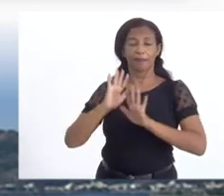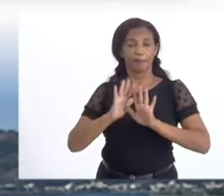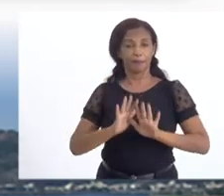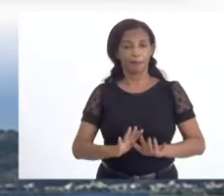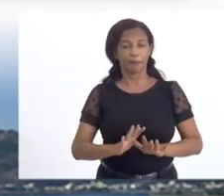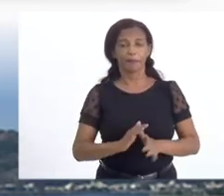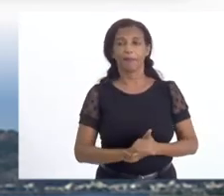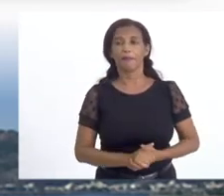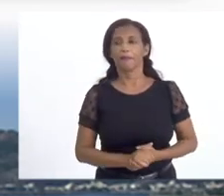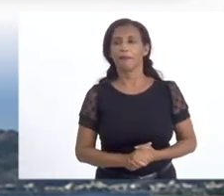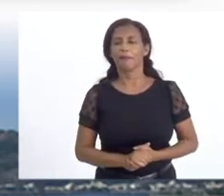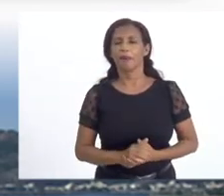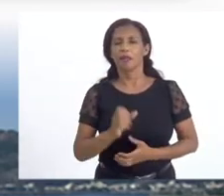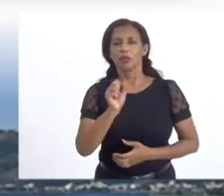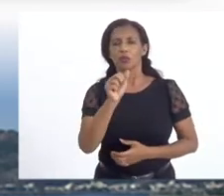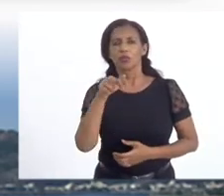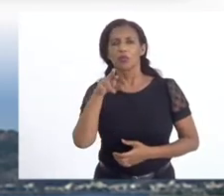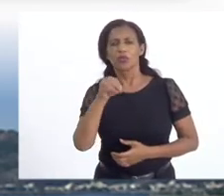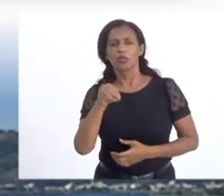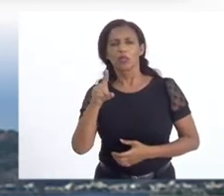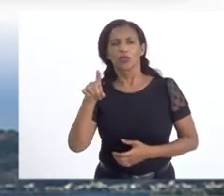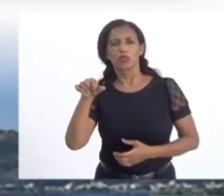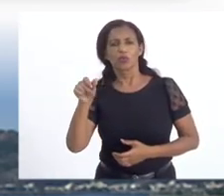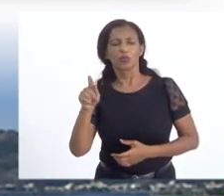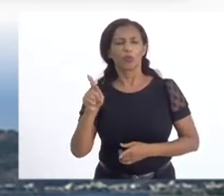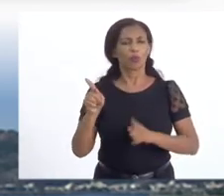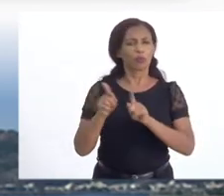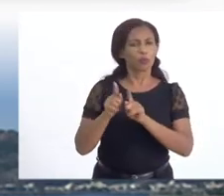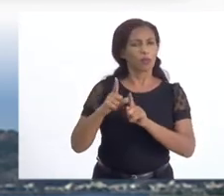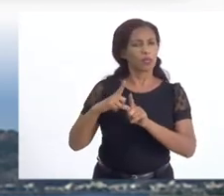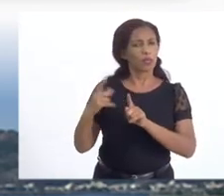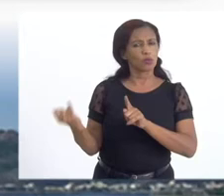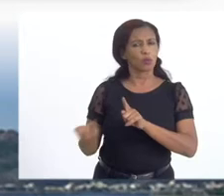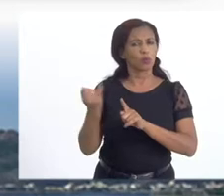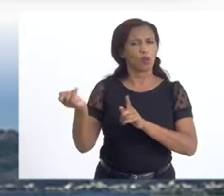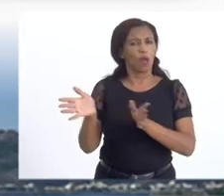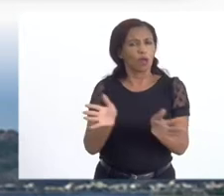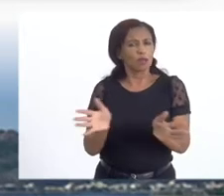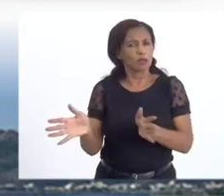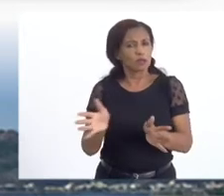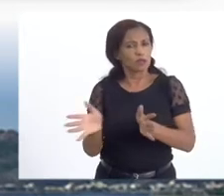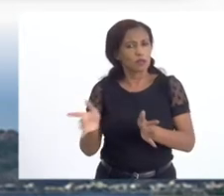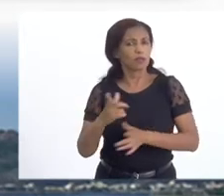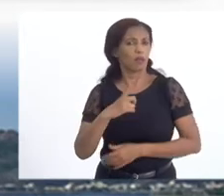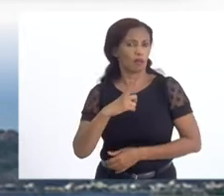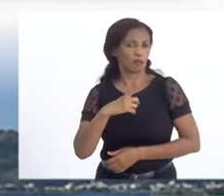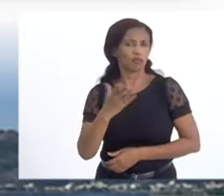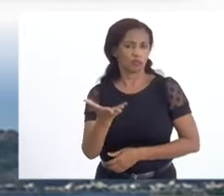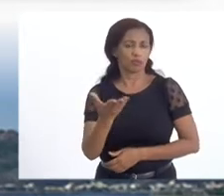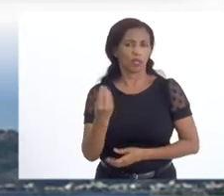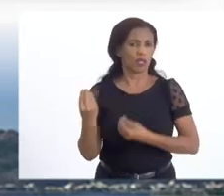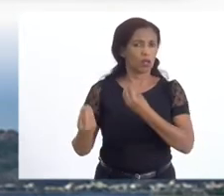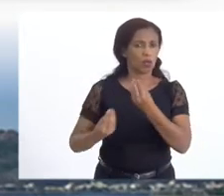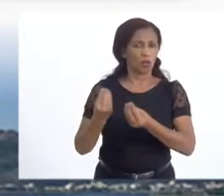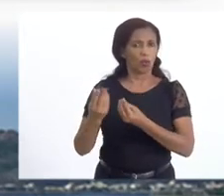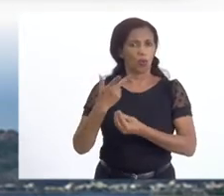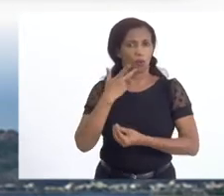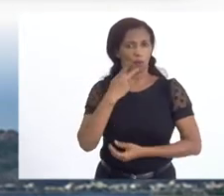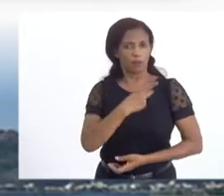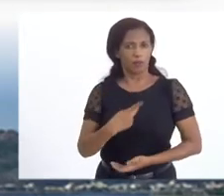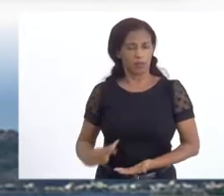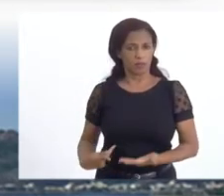o Aeroporto Santos também detém o selo diamante de acessibilidade, né, já foi tocada pela